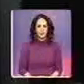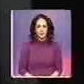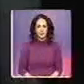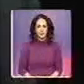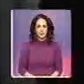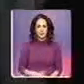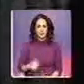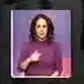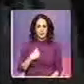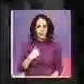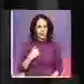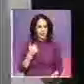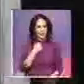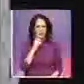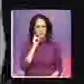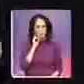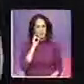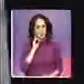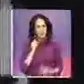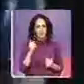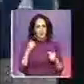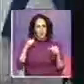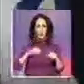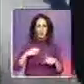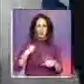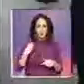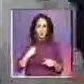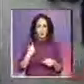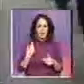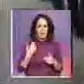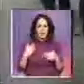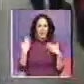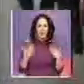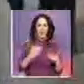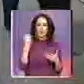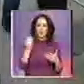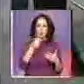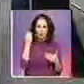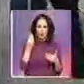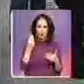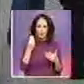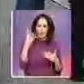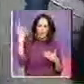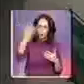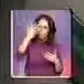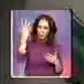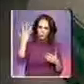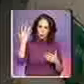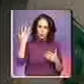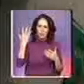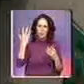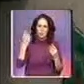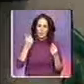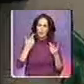É para nós uma distinção, como calcula. Nós que hoje estamos preocupados em trazer também aos nossos jovens um pouco da cultura, um pouco da